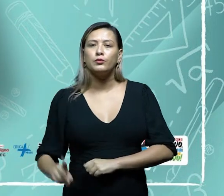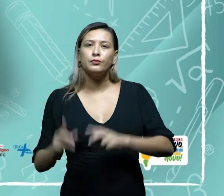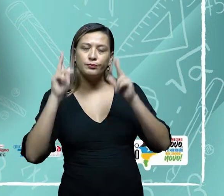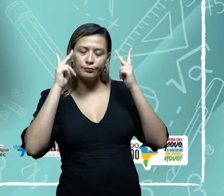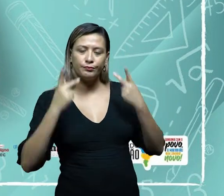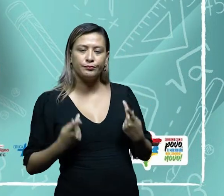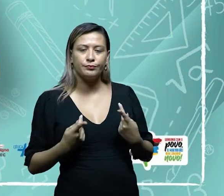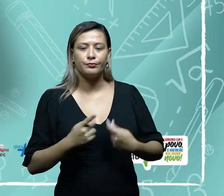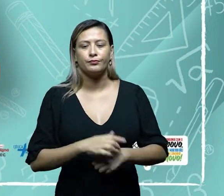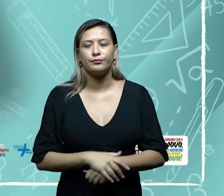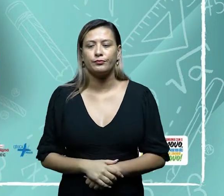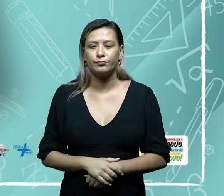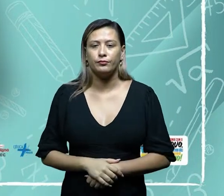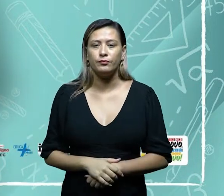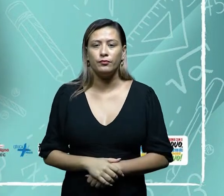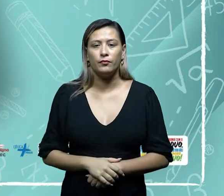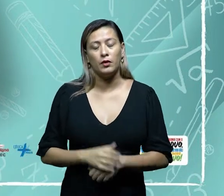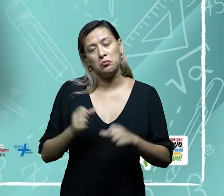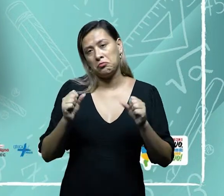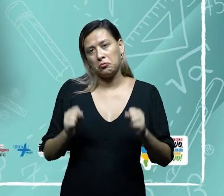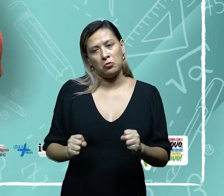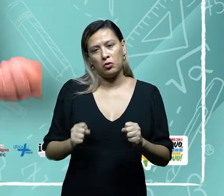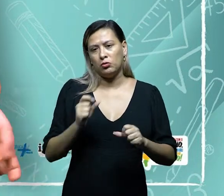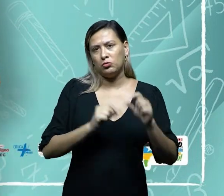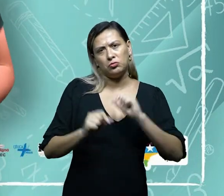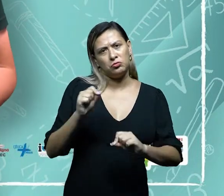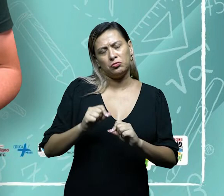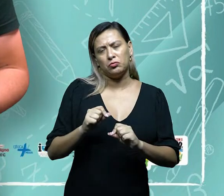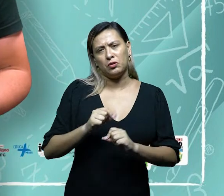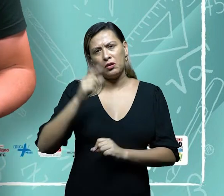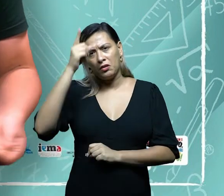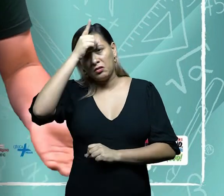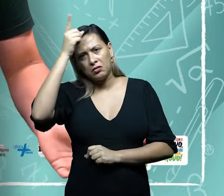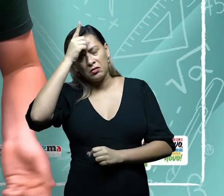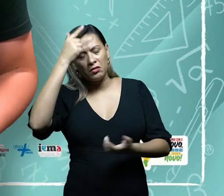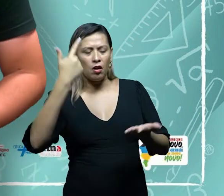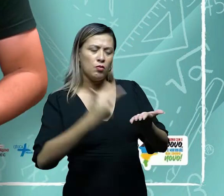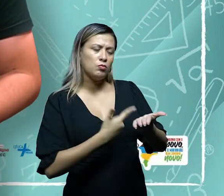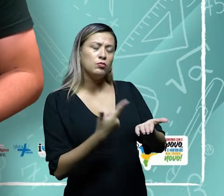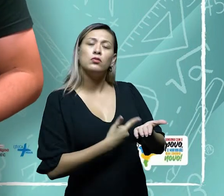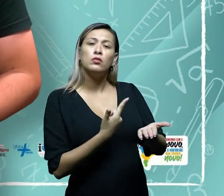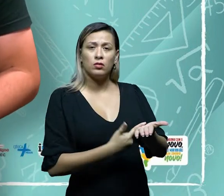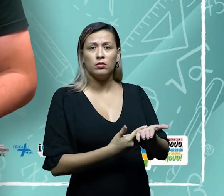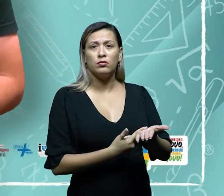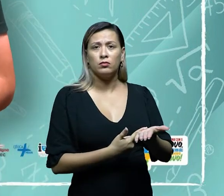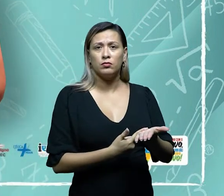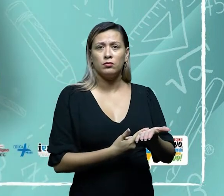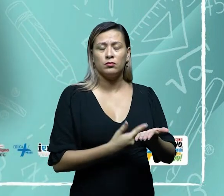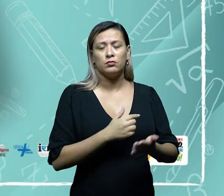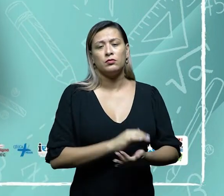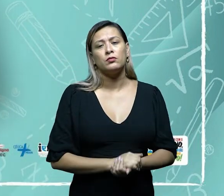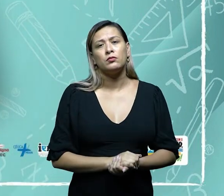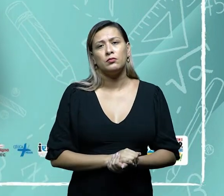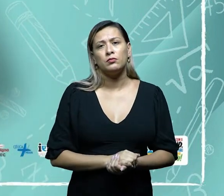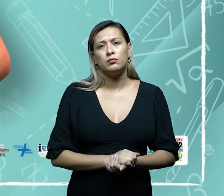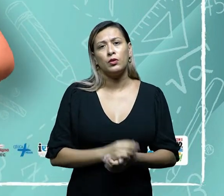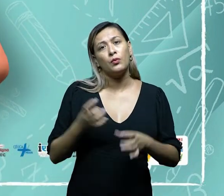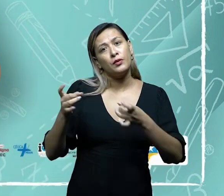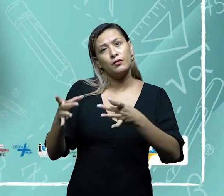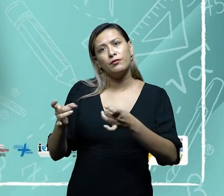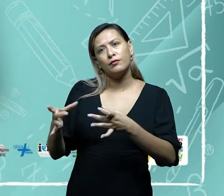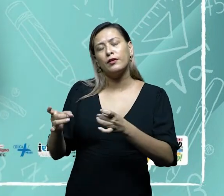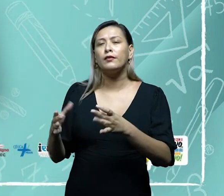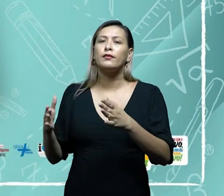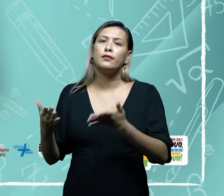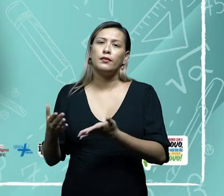Eu posso ser um autor, de escrever um livro, e eu posso vender aqueles direitos autorais para a editora. Então, eu